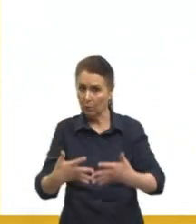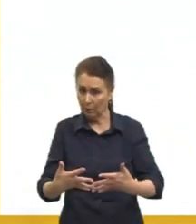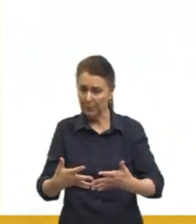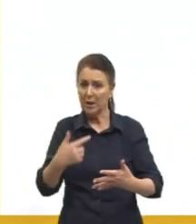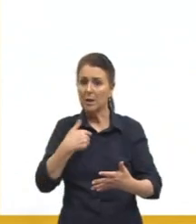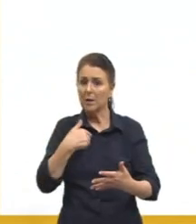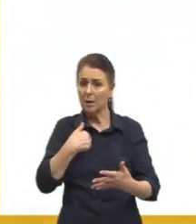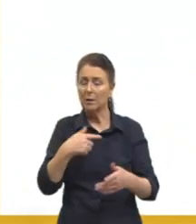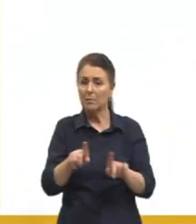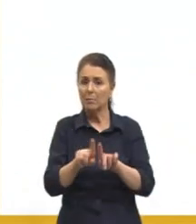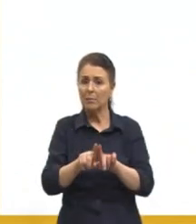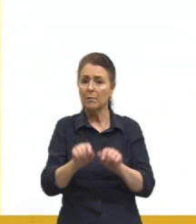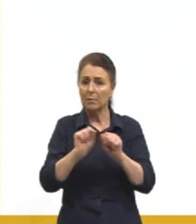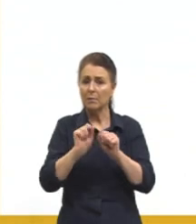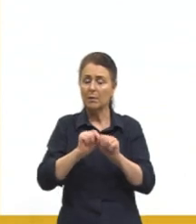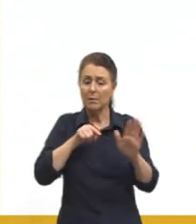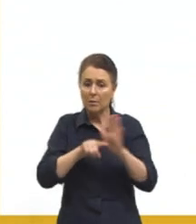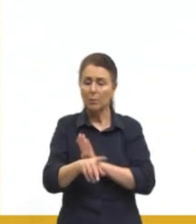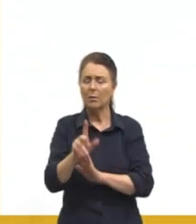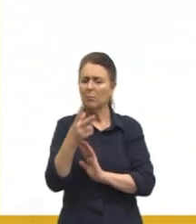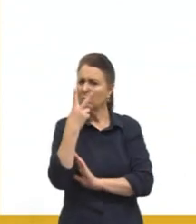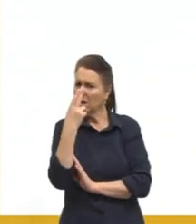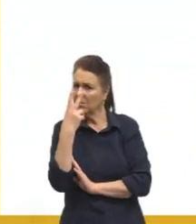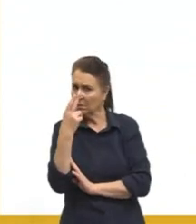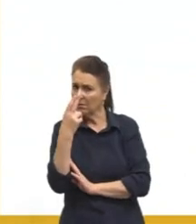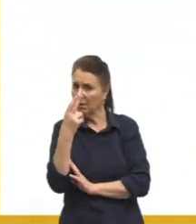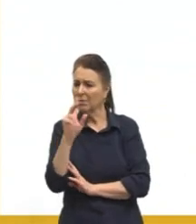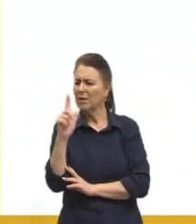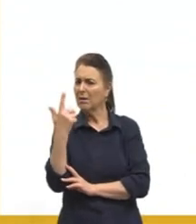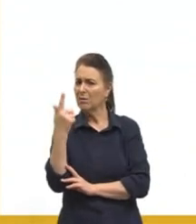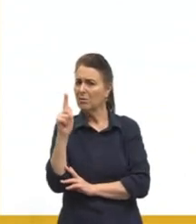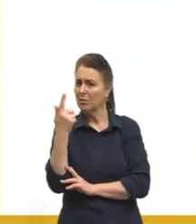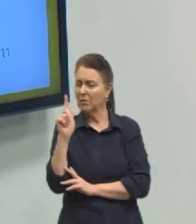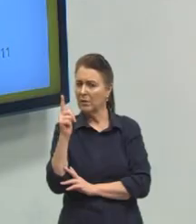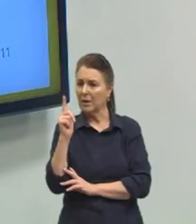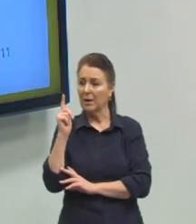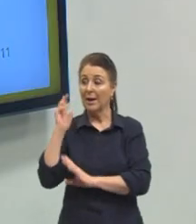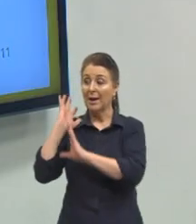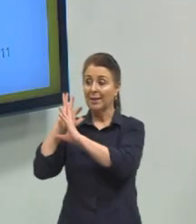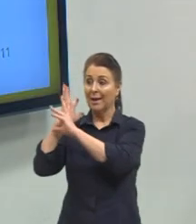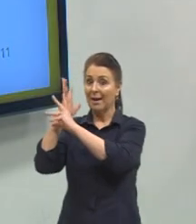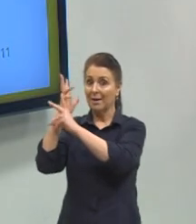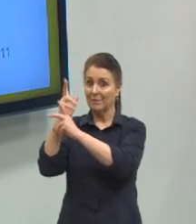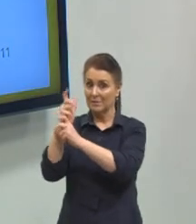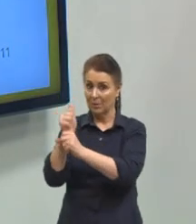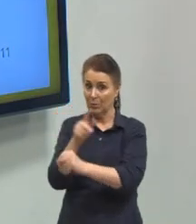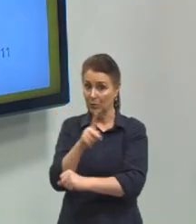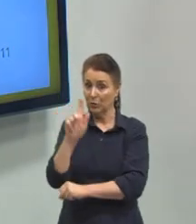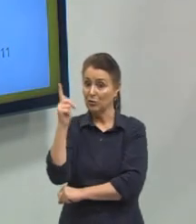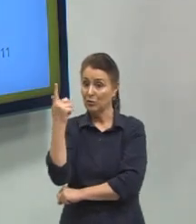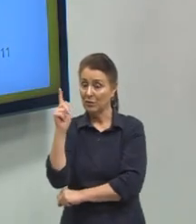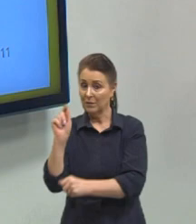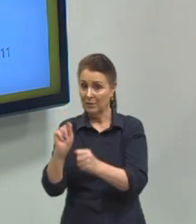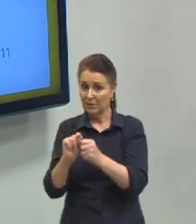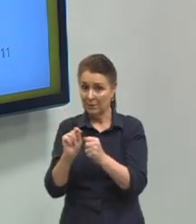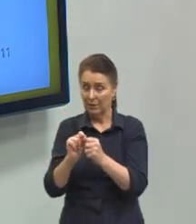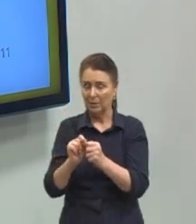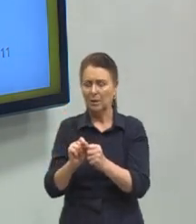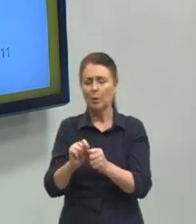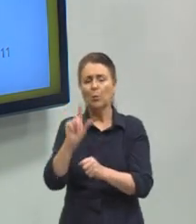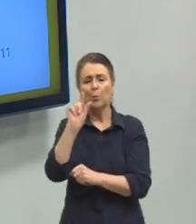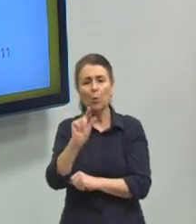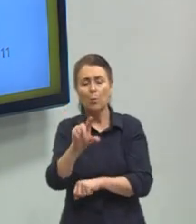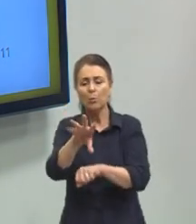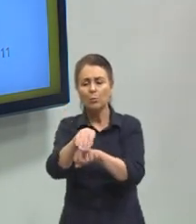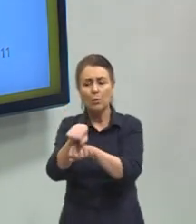muito parecida que caiu em Geografia né nessa revisão que ele fez então muito parecido então aqui um conhecimento que